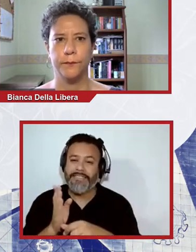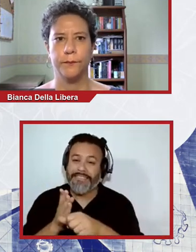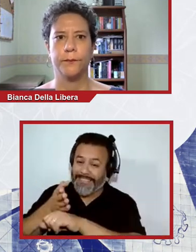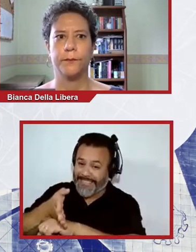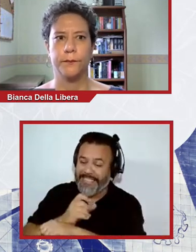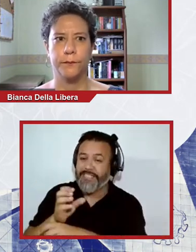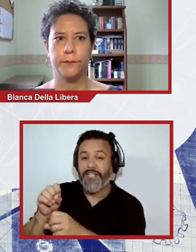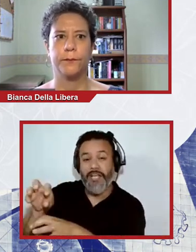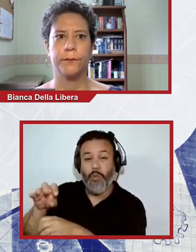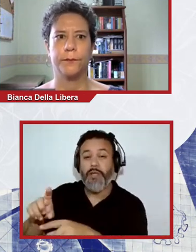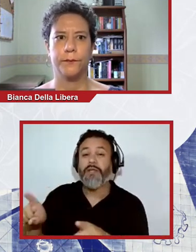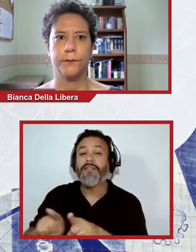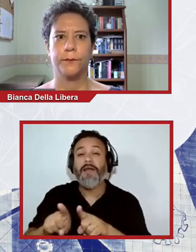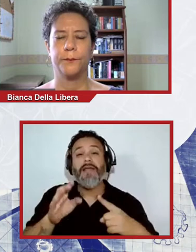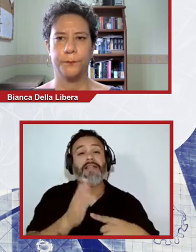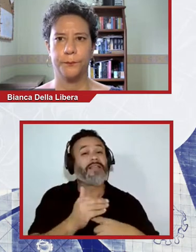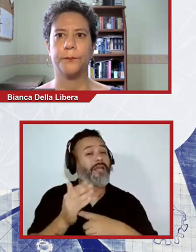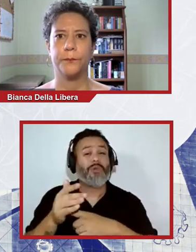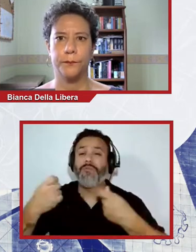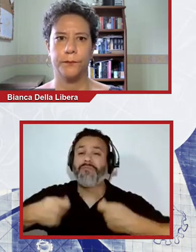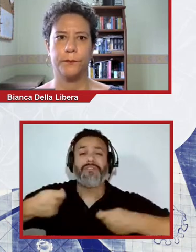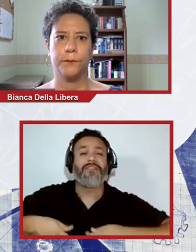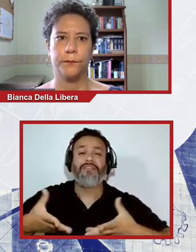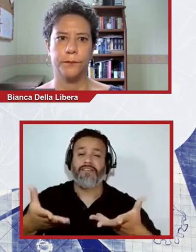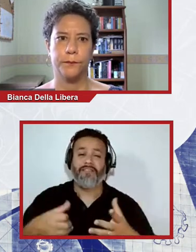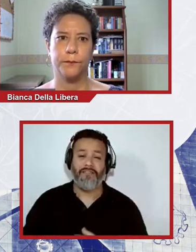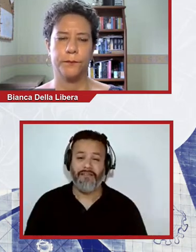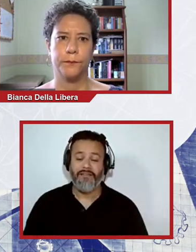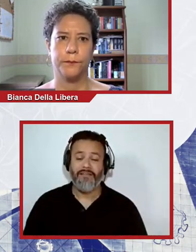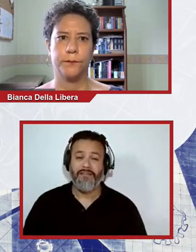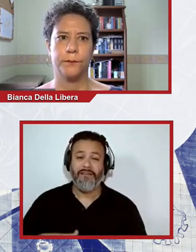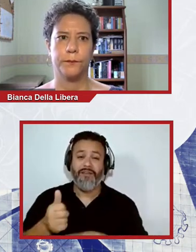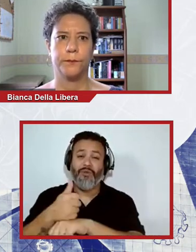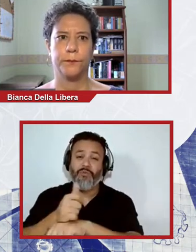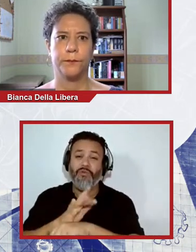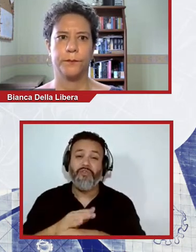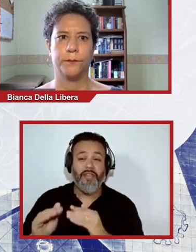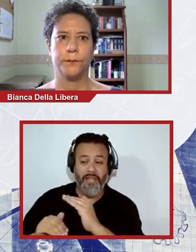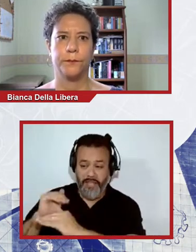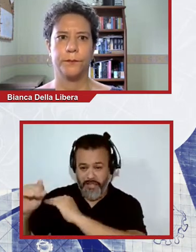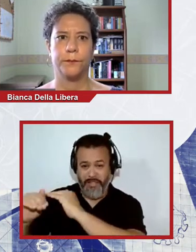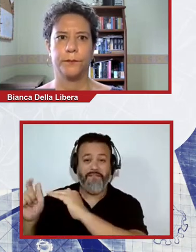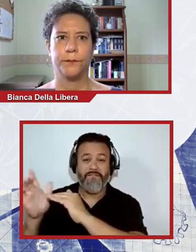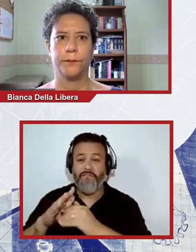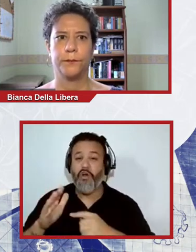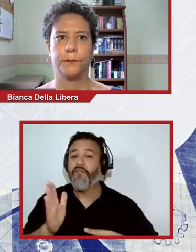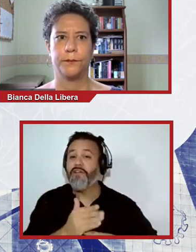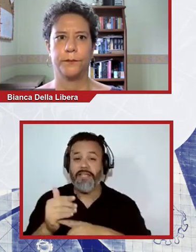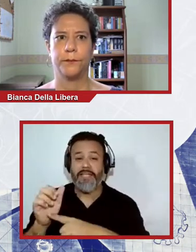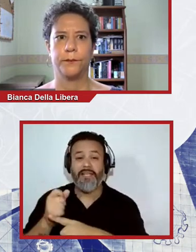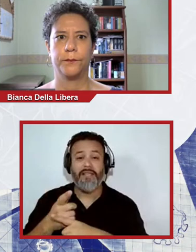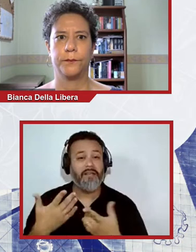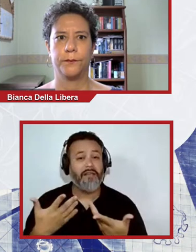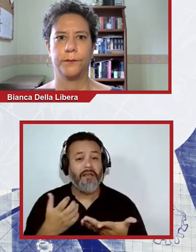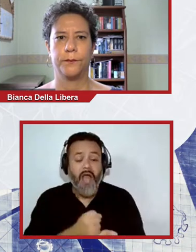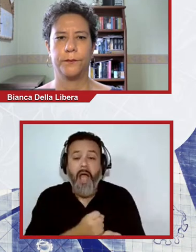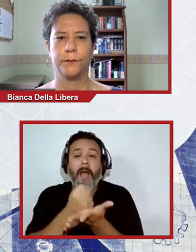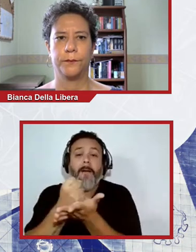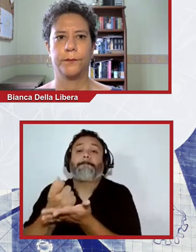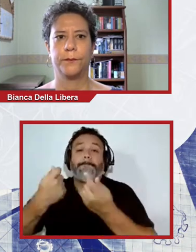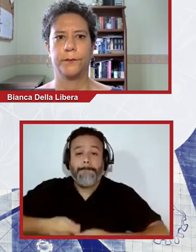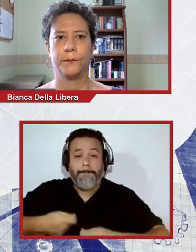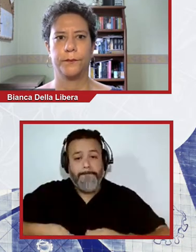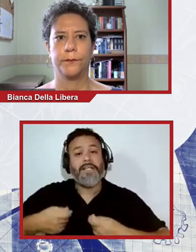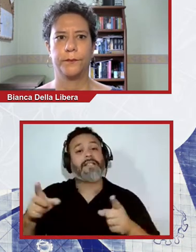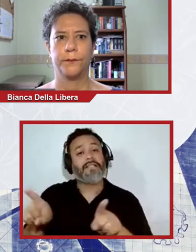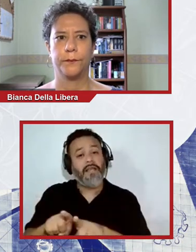acesso à tecnologia. E que os profissionais que desenvolvem essas tecnologias, que eles sejam apoiados. Que